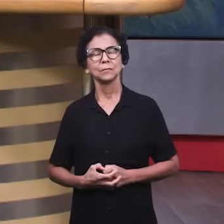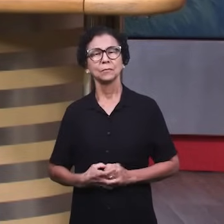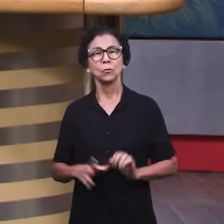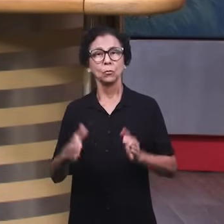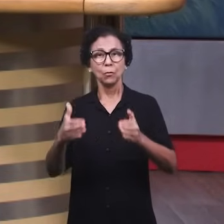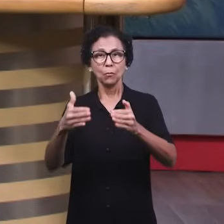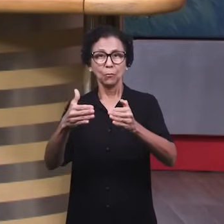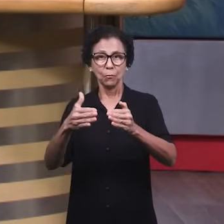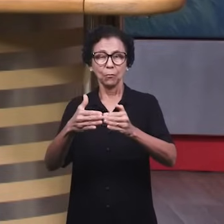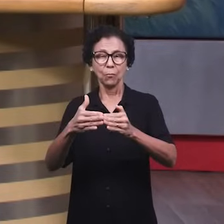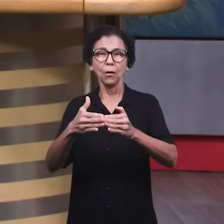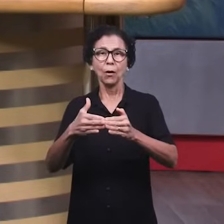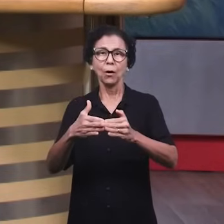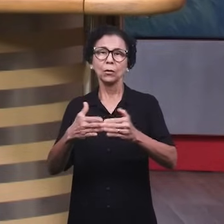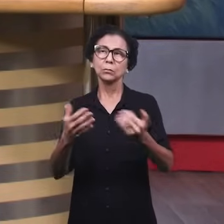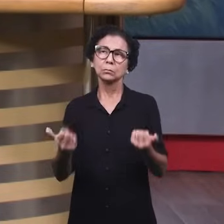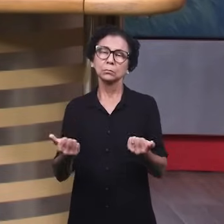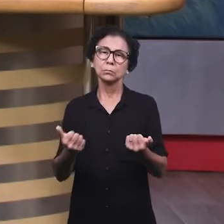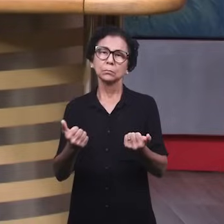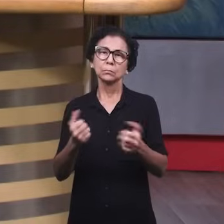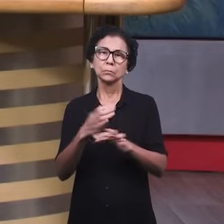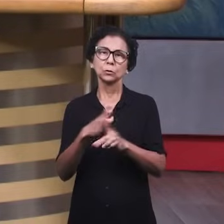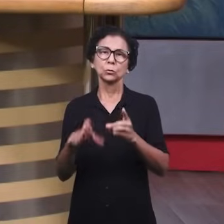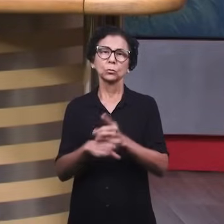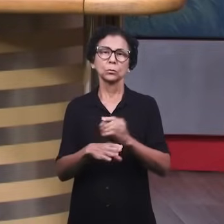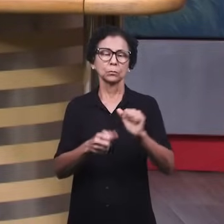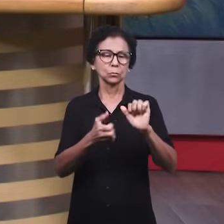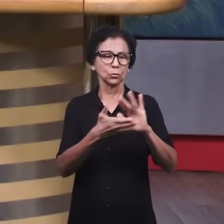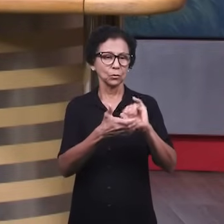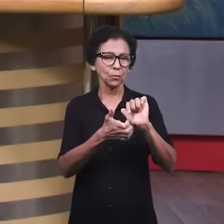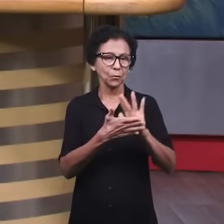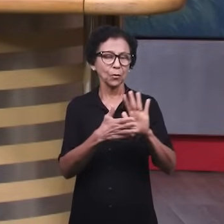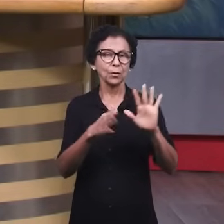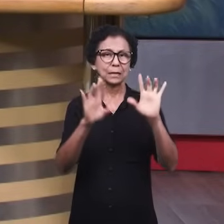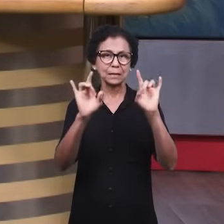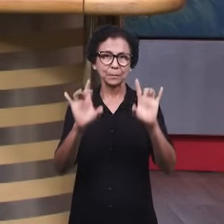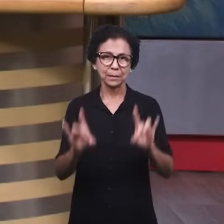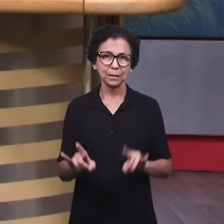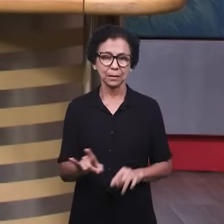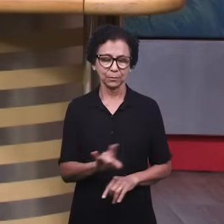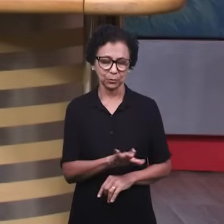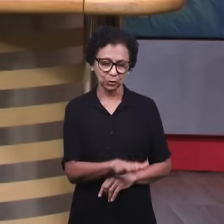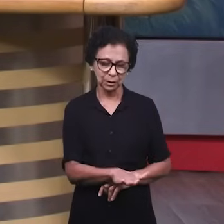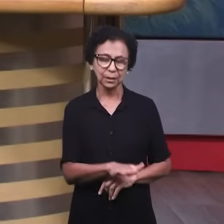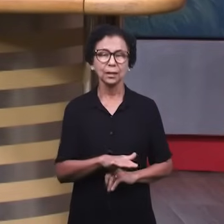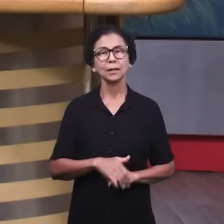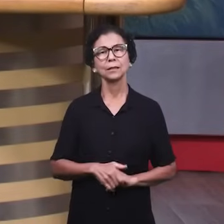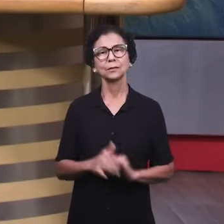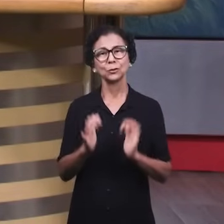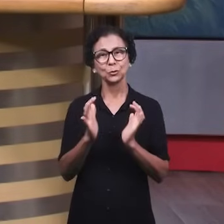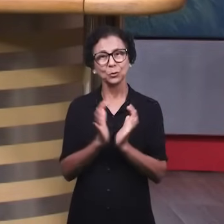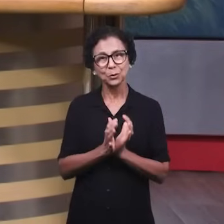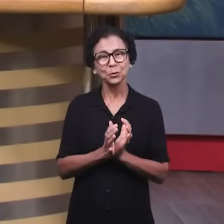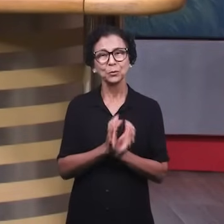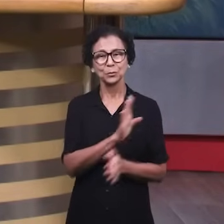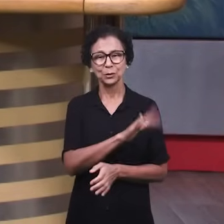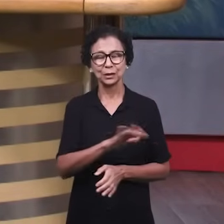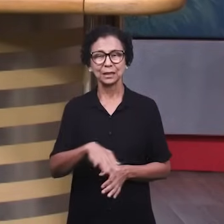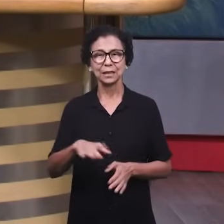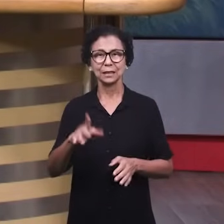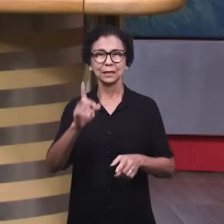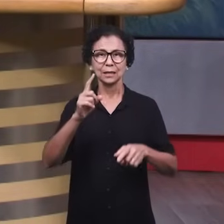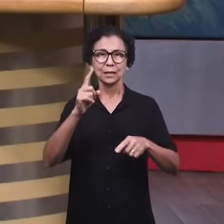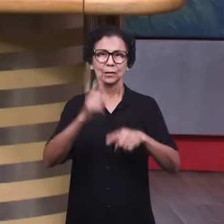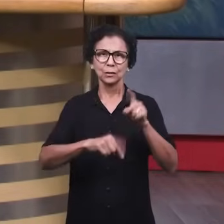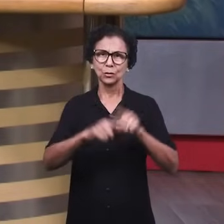aquele momento uhum ah os louvores as crianças cantaram até ele pediu para levar a bandinha com os instrumentos as crianças